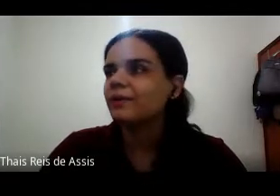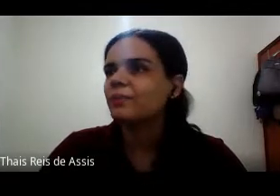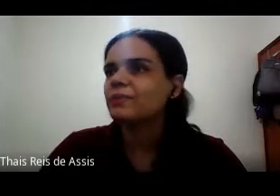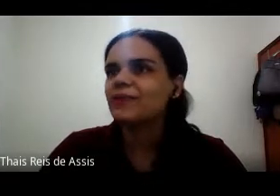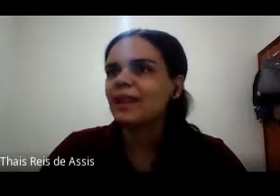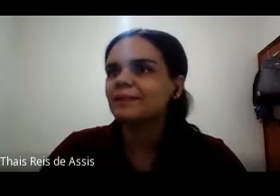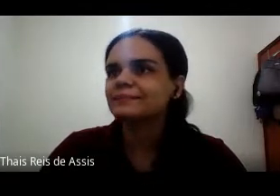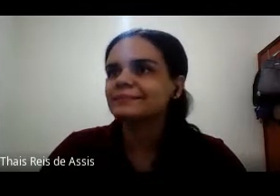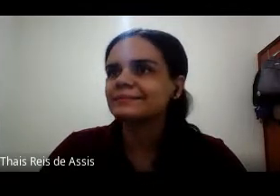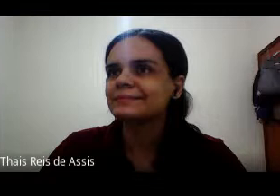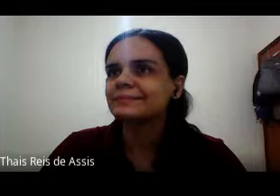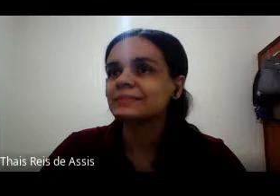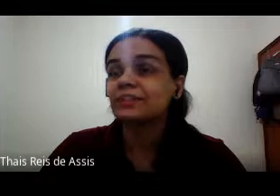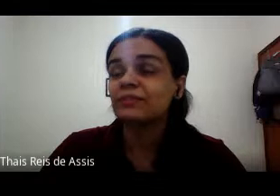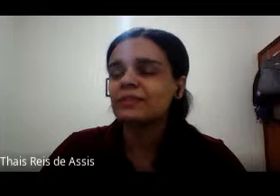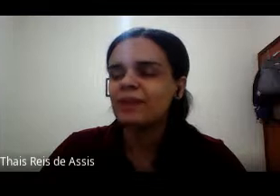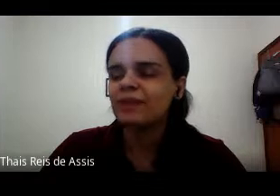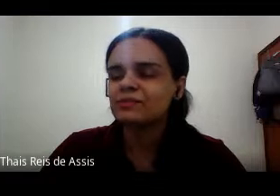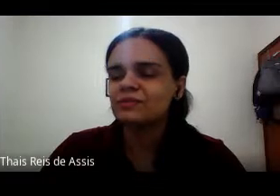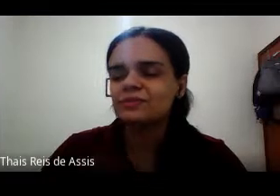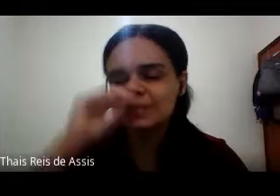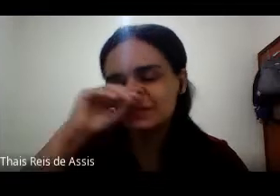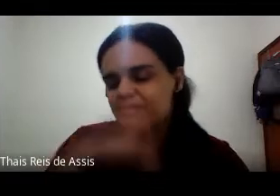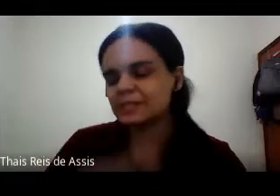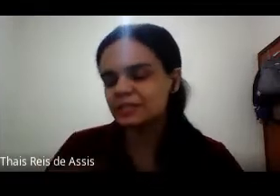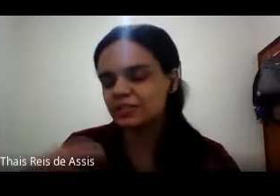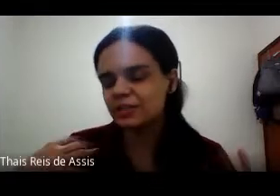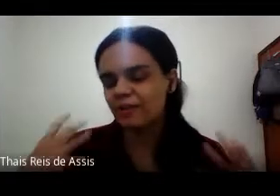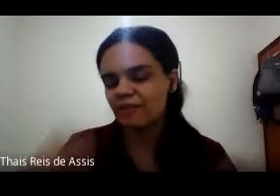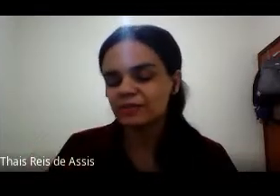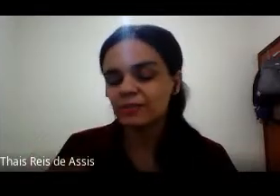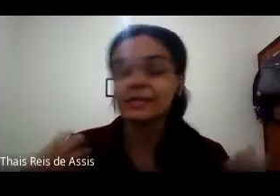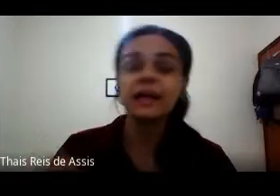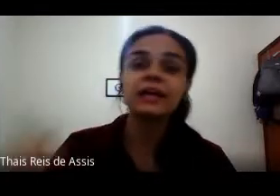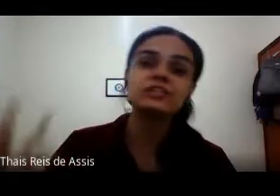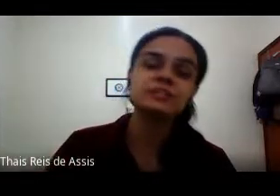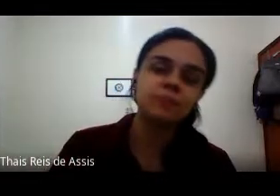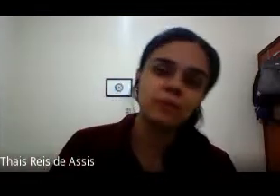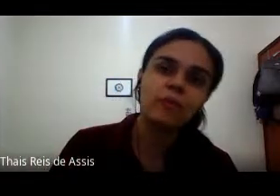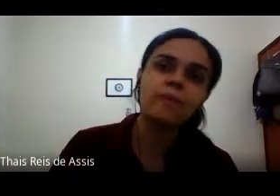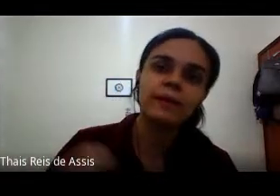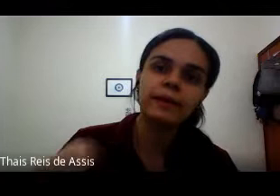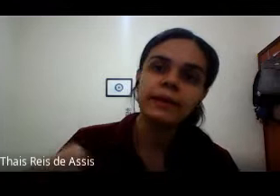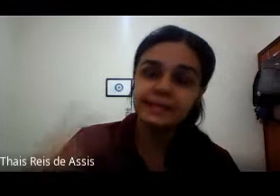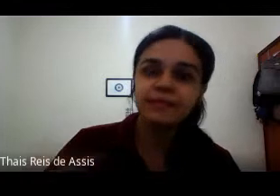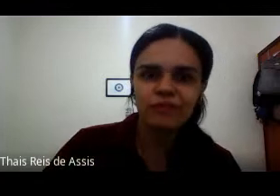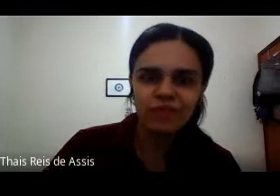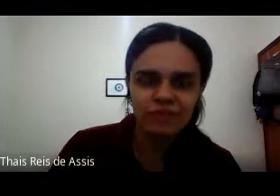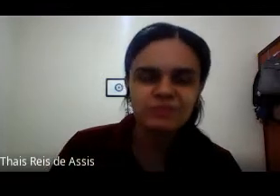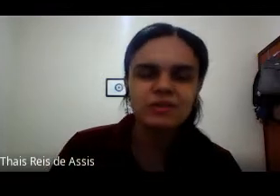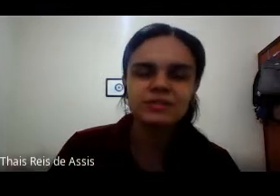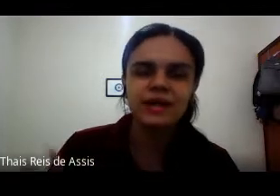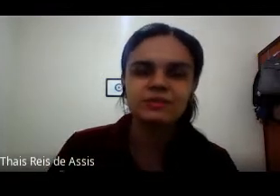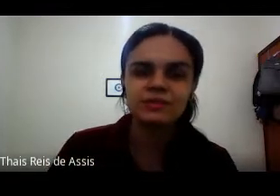Ai, como eu posso falar? Está faltando as palavras hoje. A gente precisa de ter o afeto, mostrar que a gente se preocupa, se